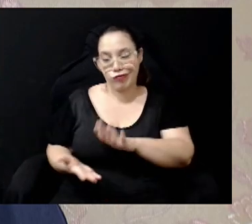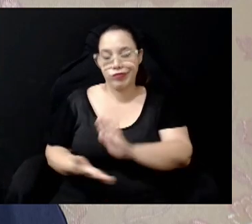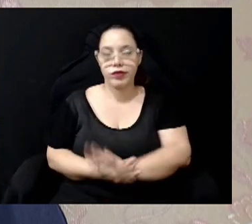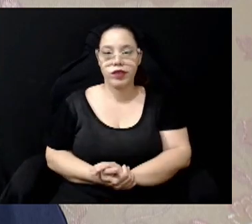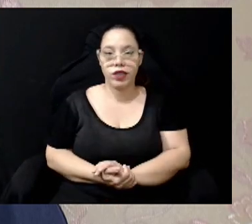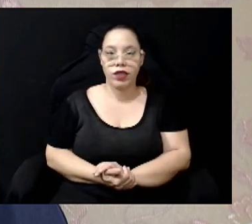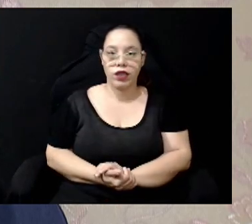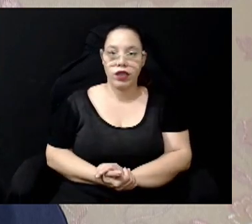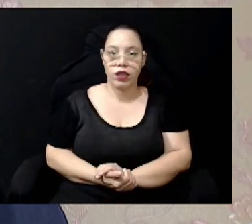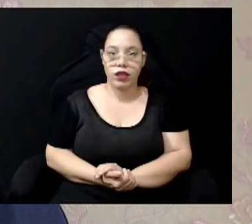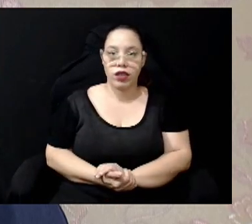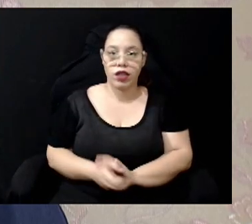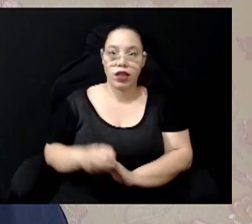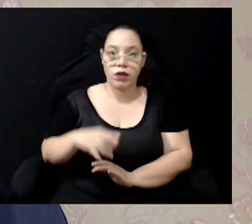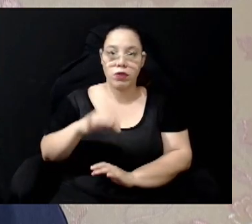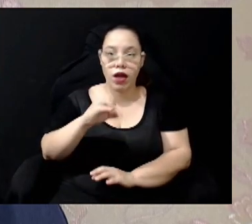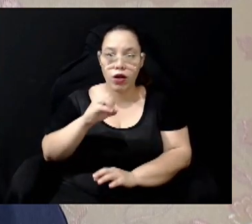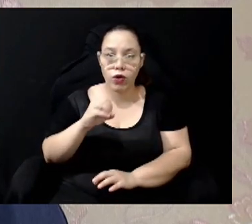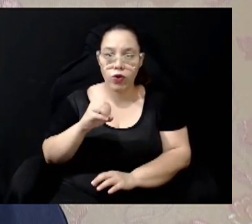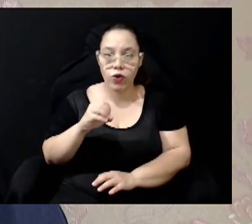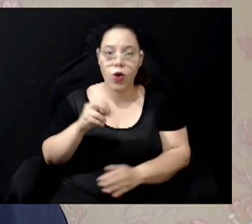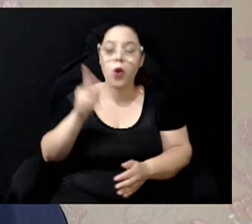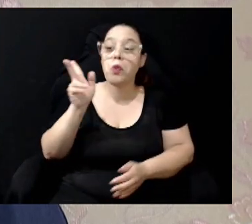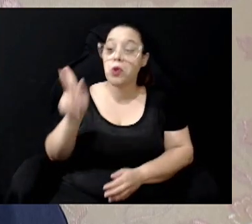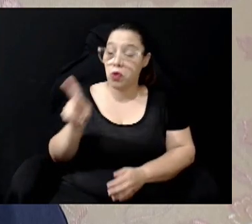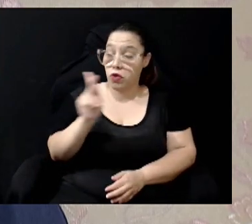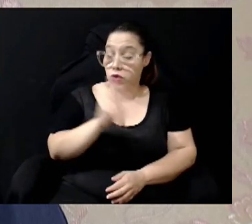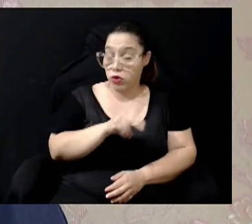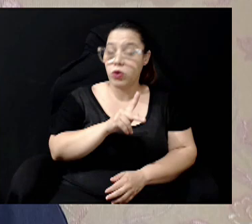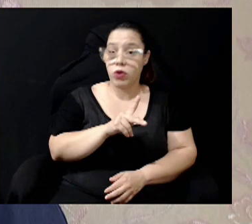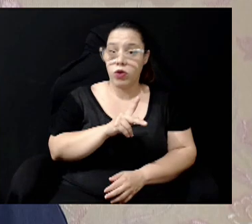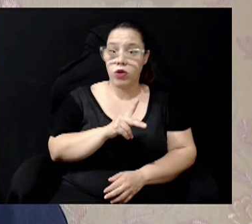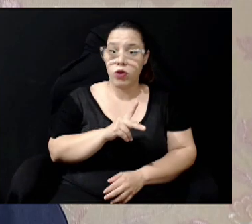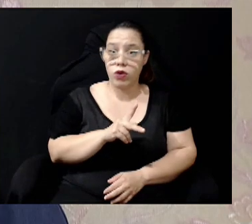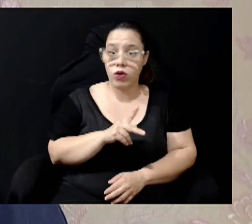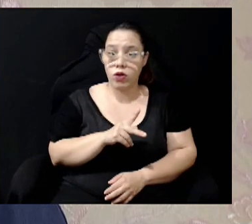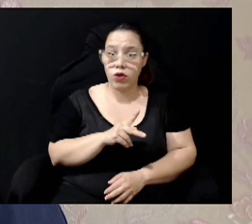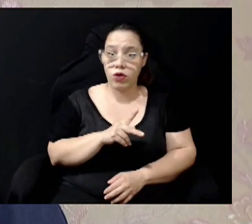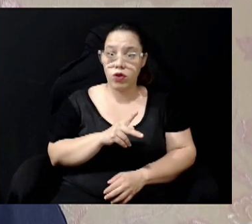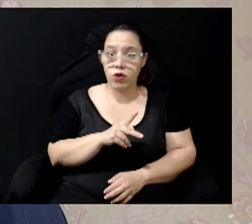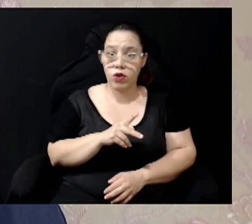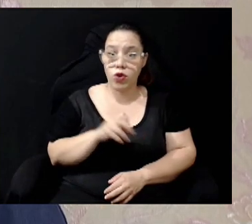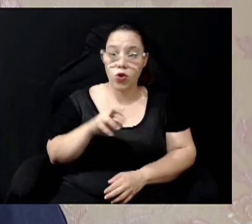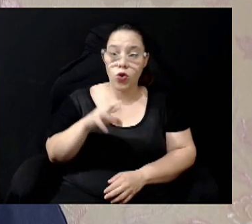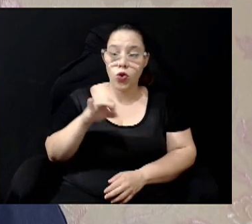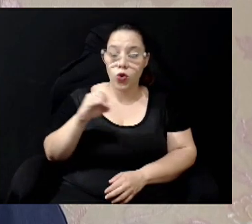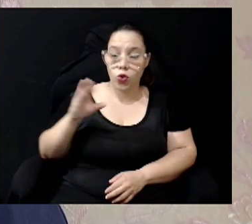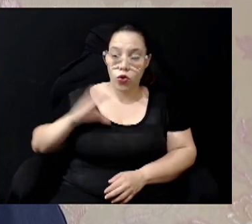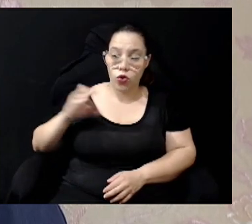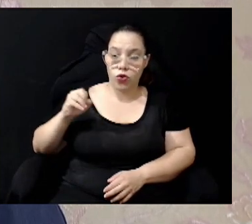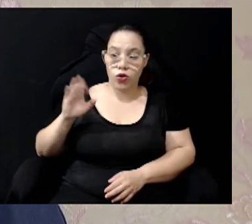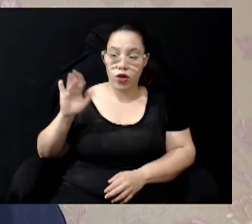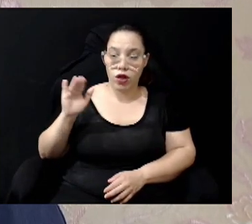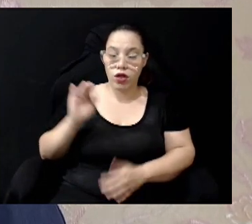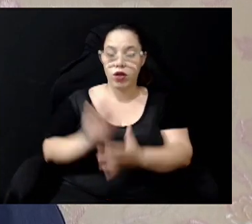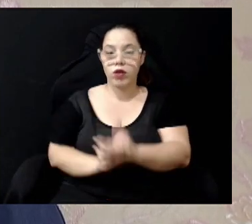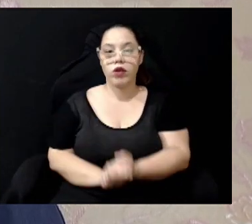Sampaio era um professor do culto ascense, grande cultor da língua